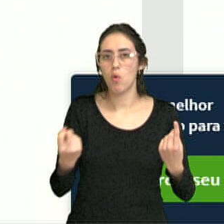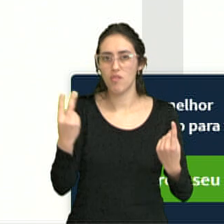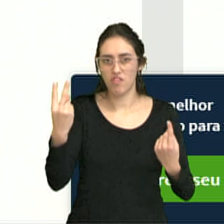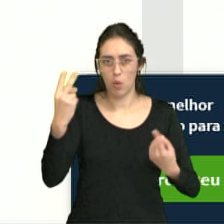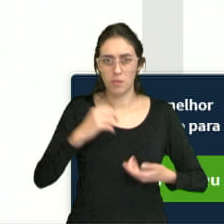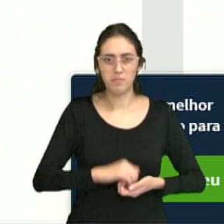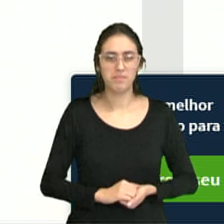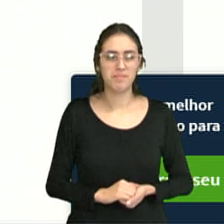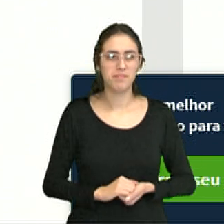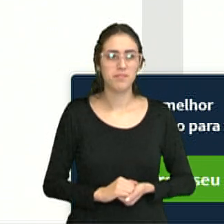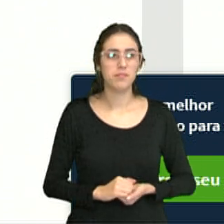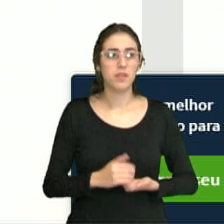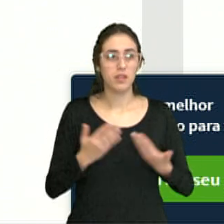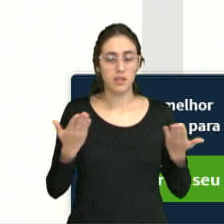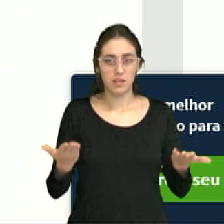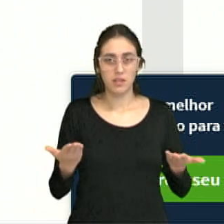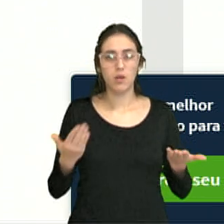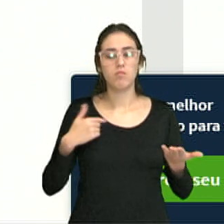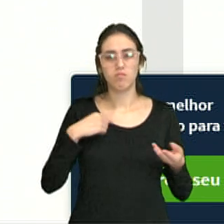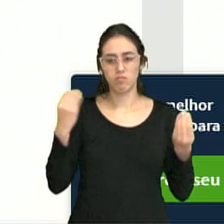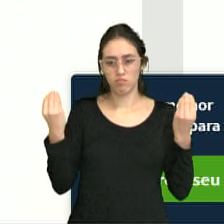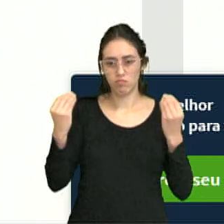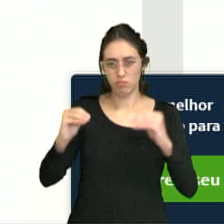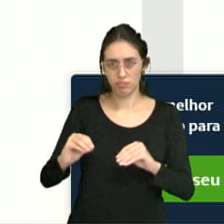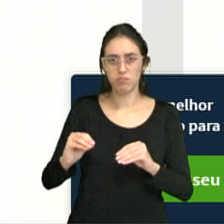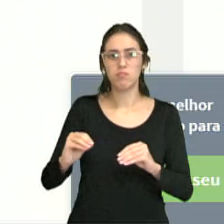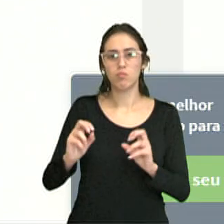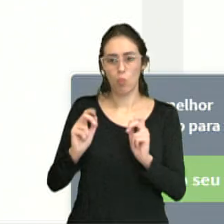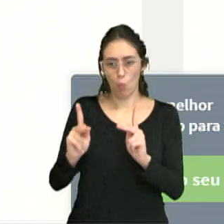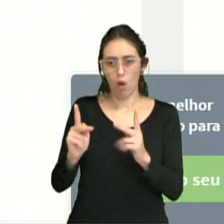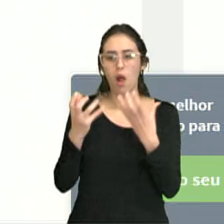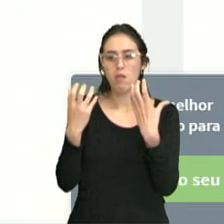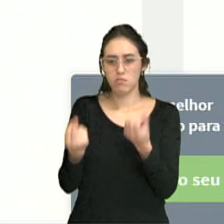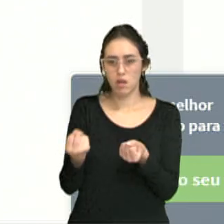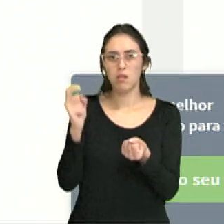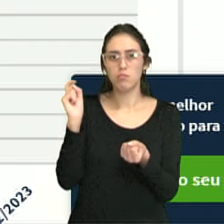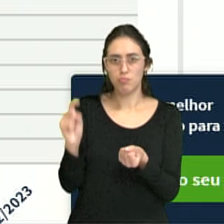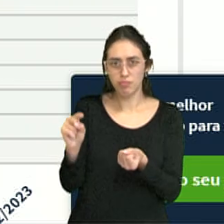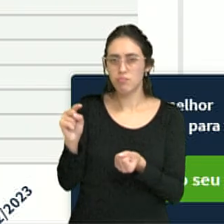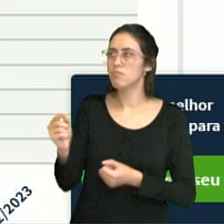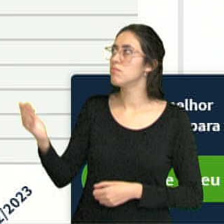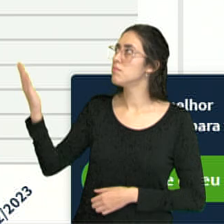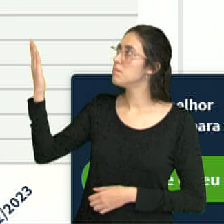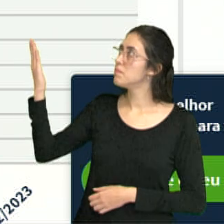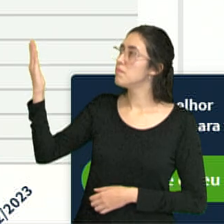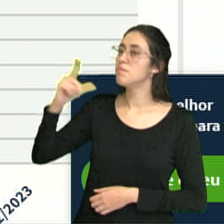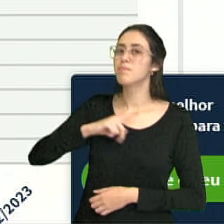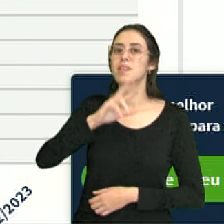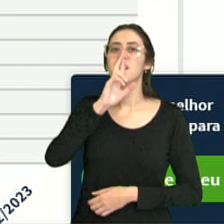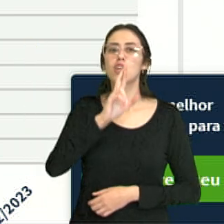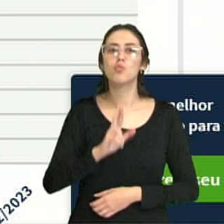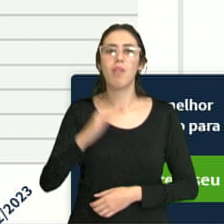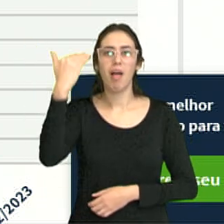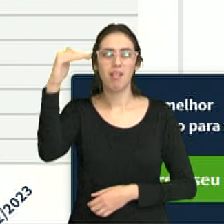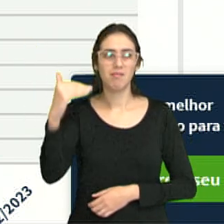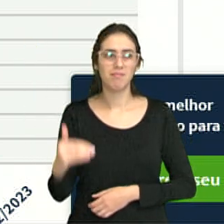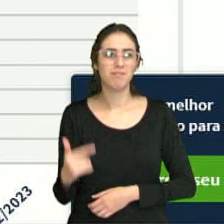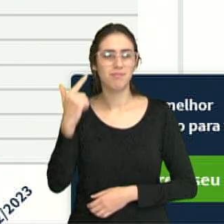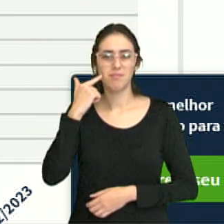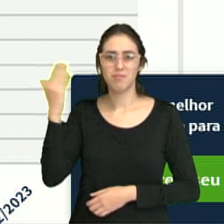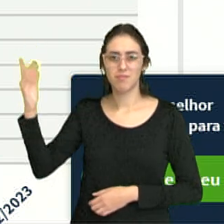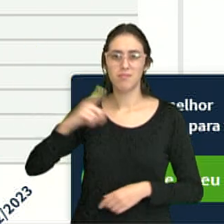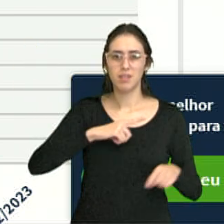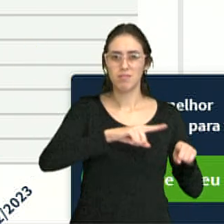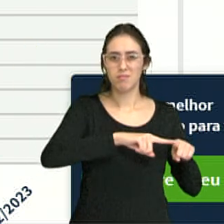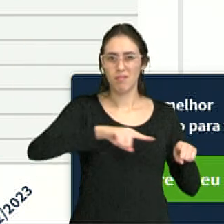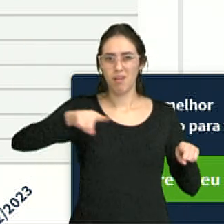aqui. Então, aplicando agora aqui a simulação, nós vamos ter os resultados, ó,